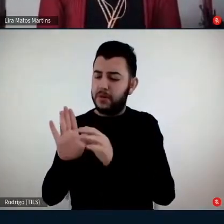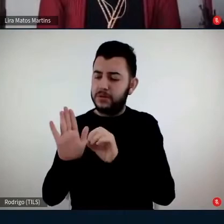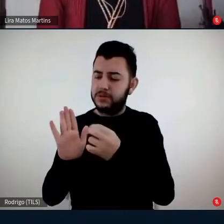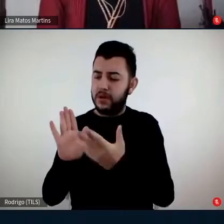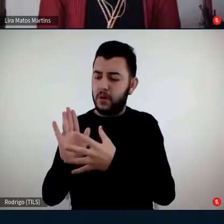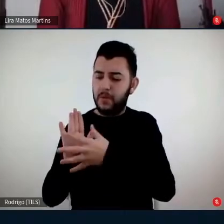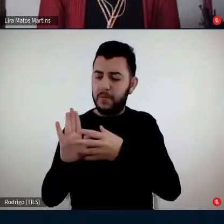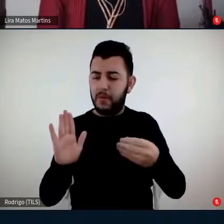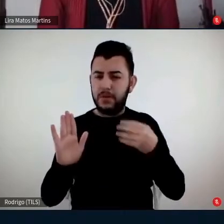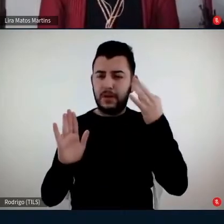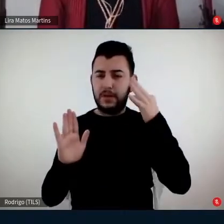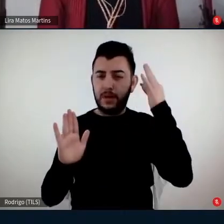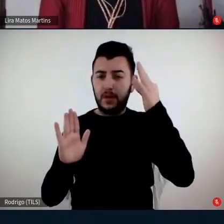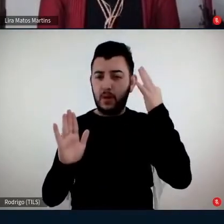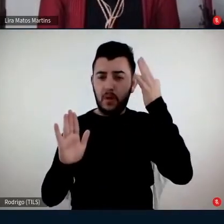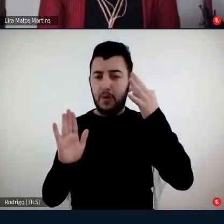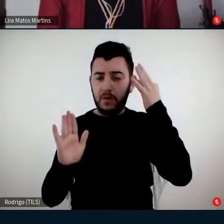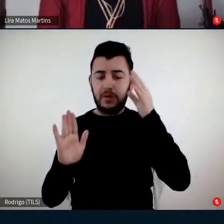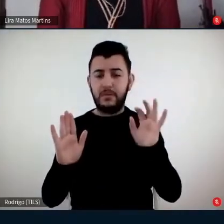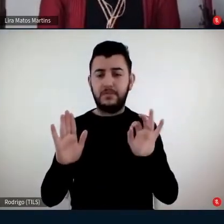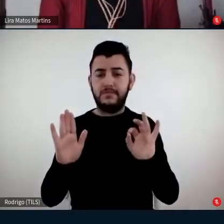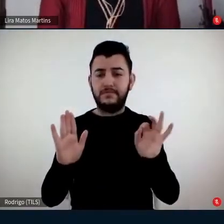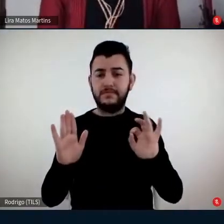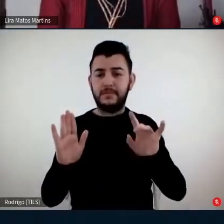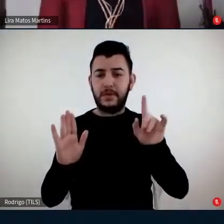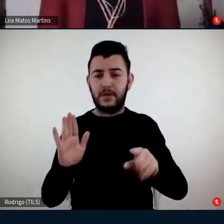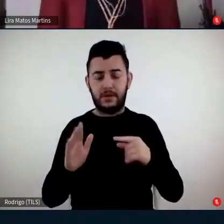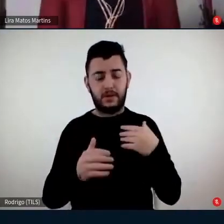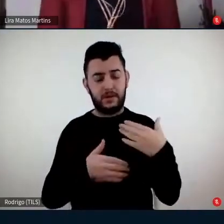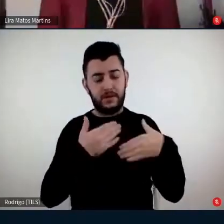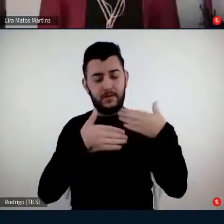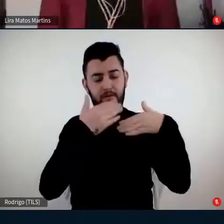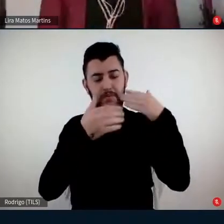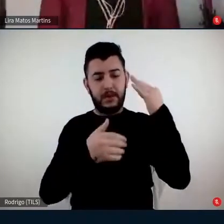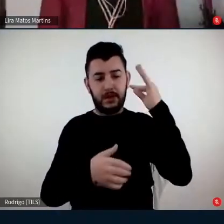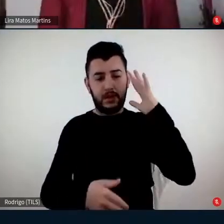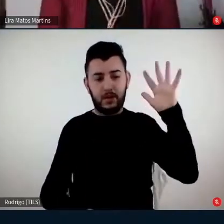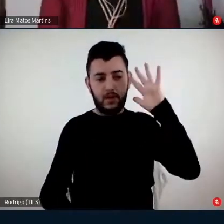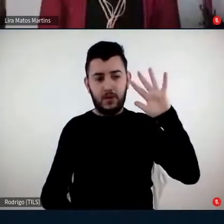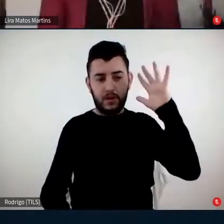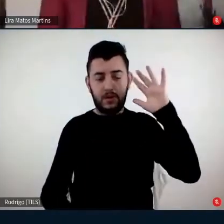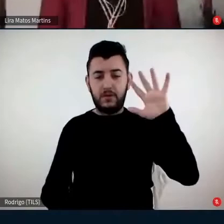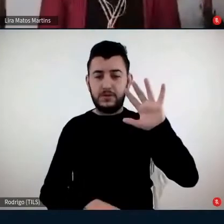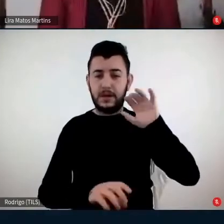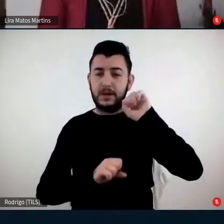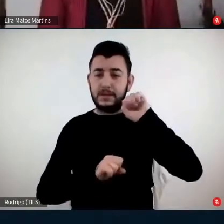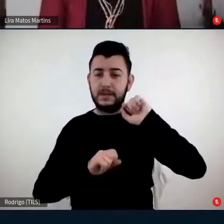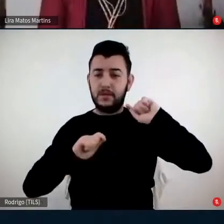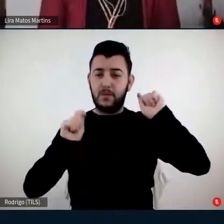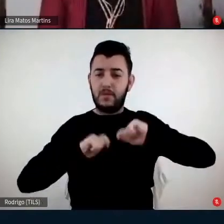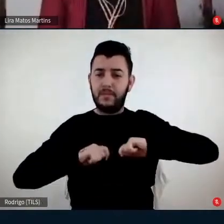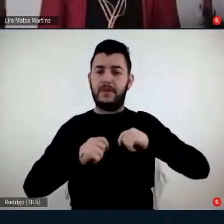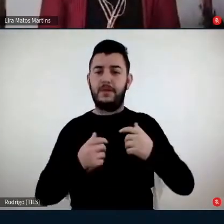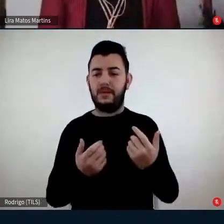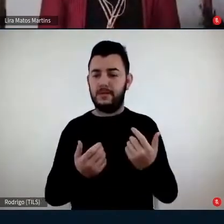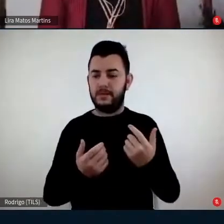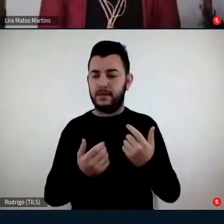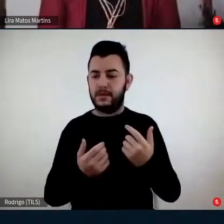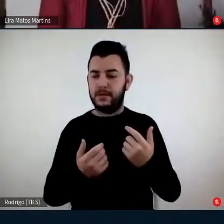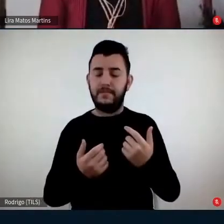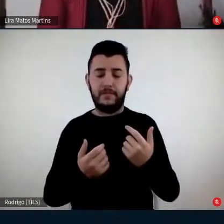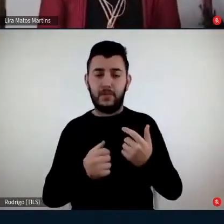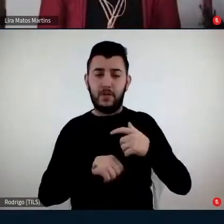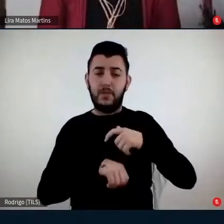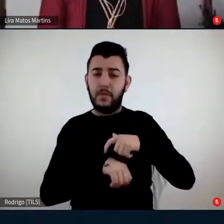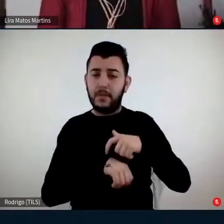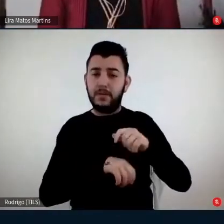modelo teórico de desenvolvimento e aquisição de competência nessas formações, né? Que